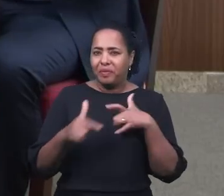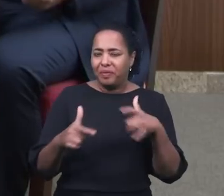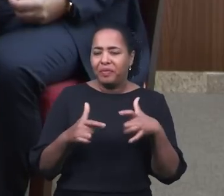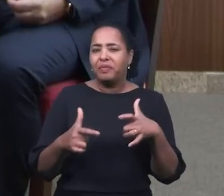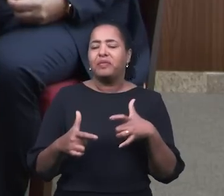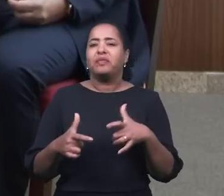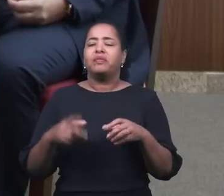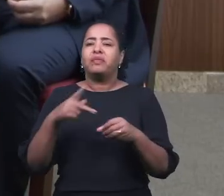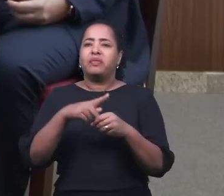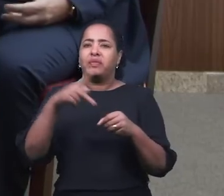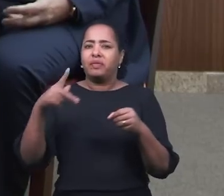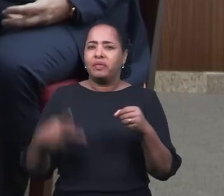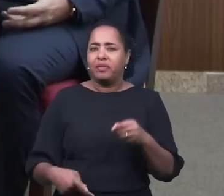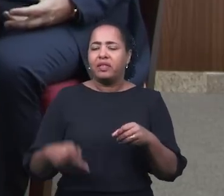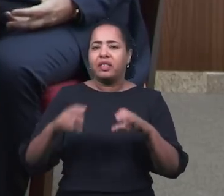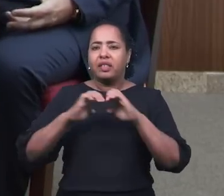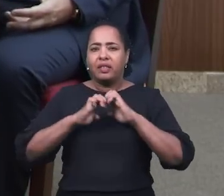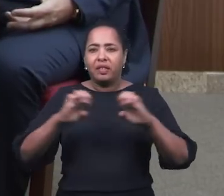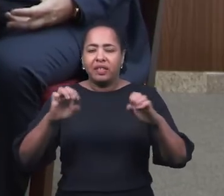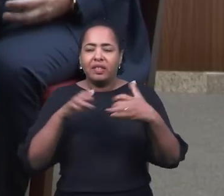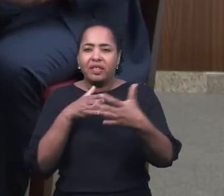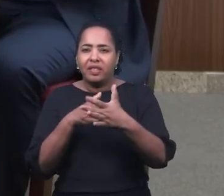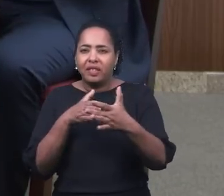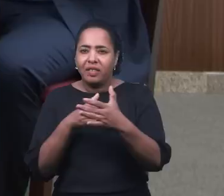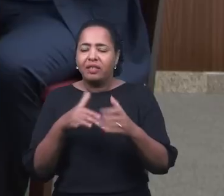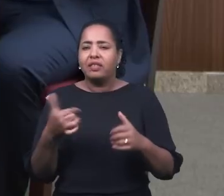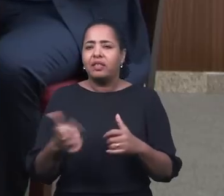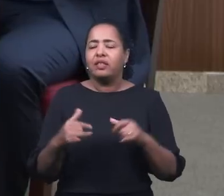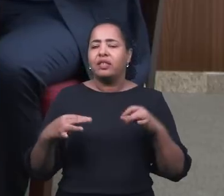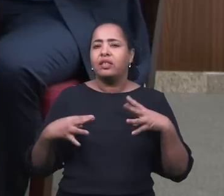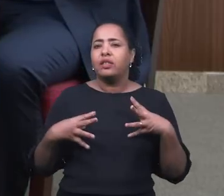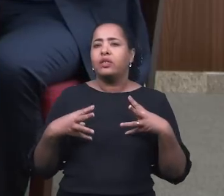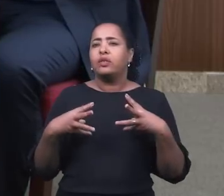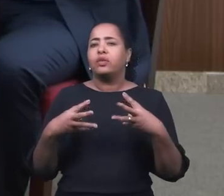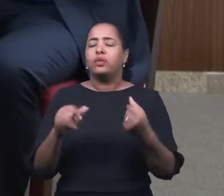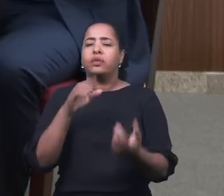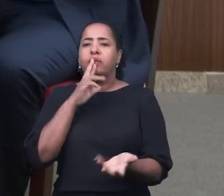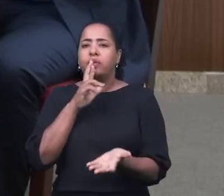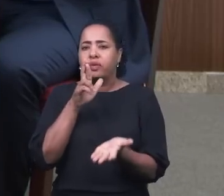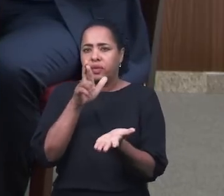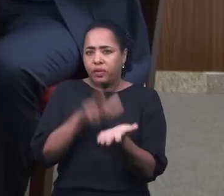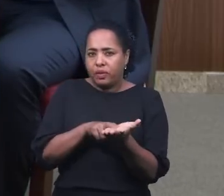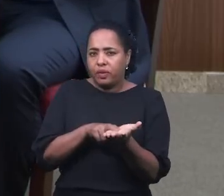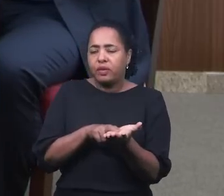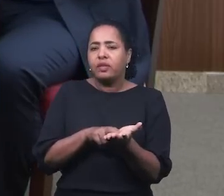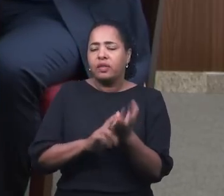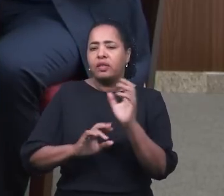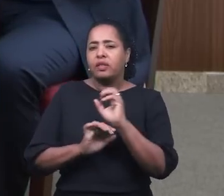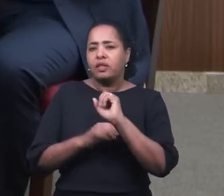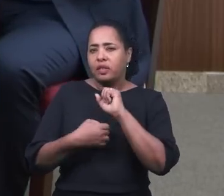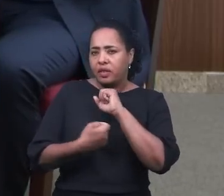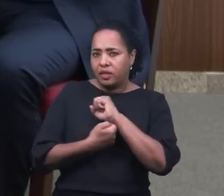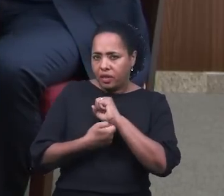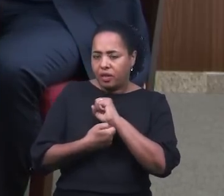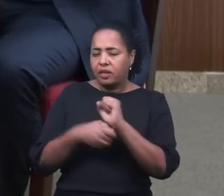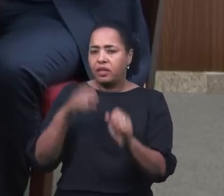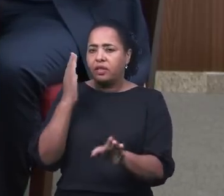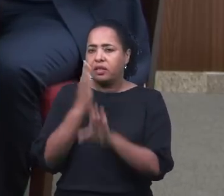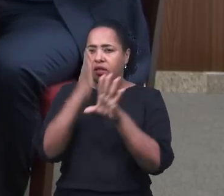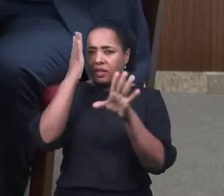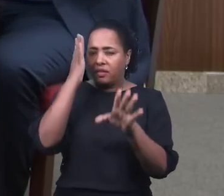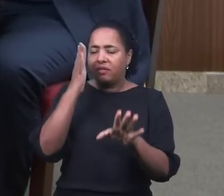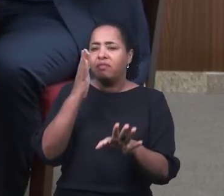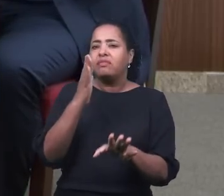semente preciosa, Evangelho Sem Fronteiras. Tudo isso resultado de um segredo que foi